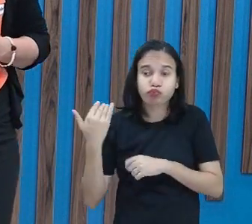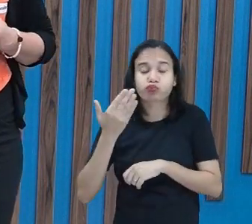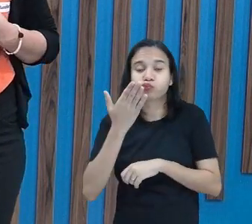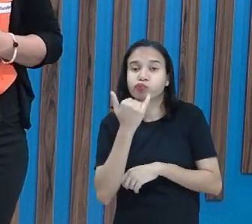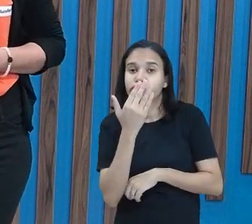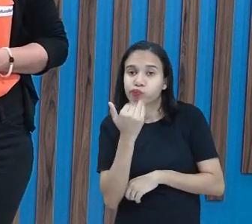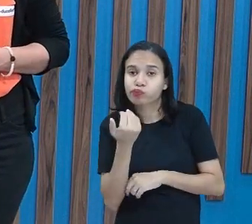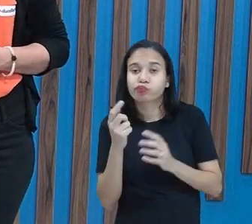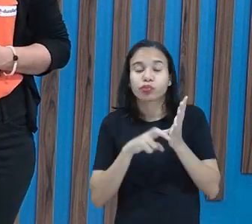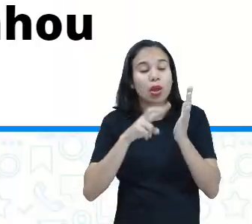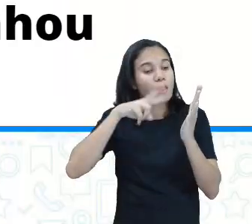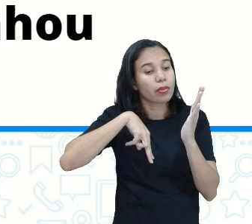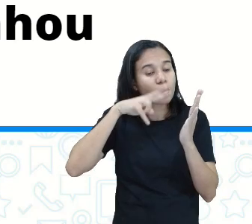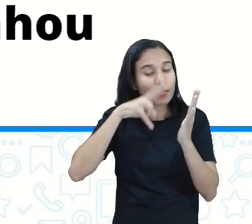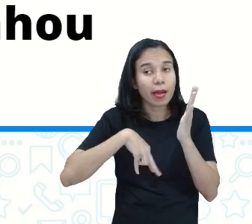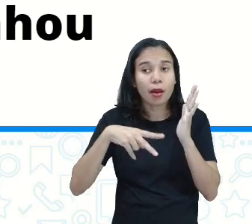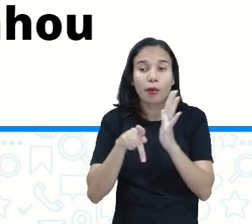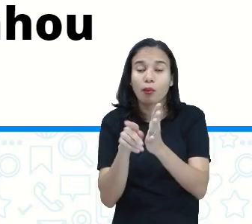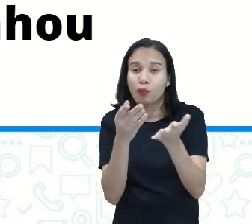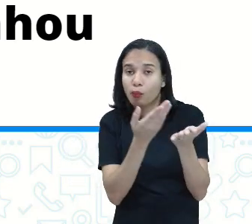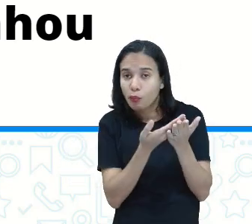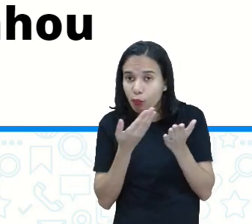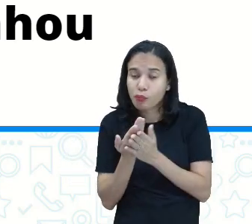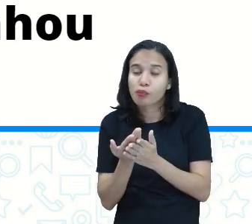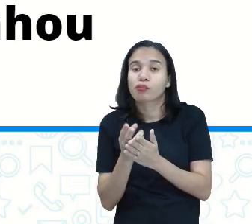come, leu, estuda,